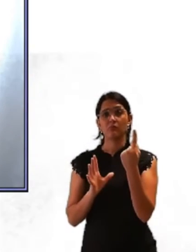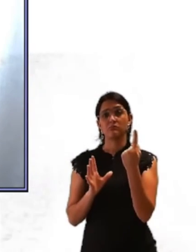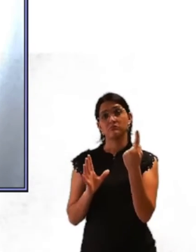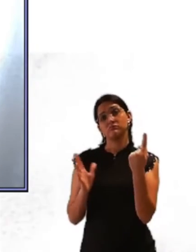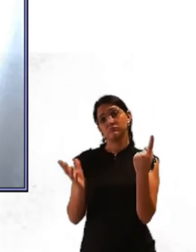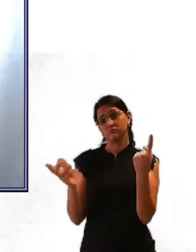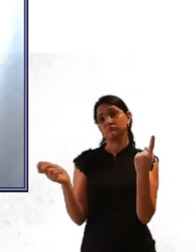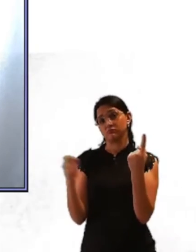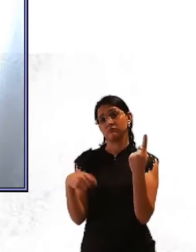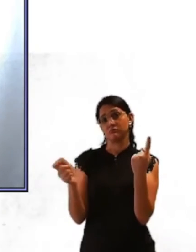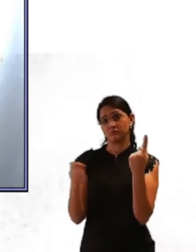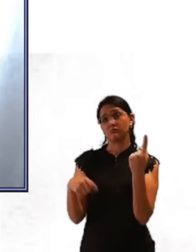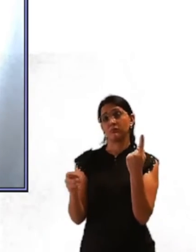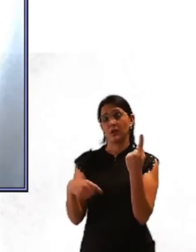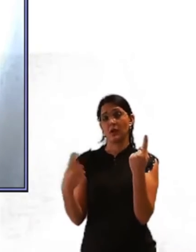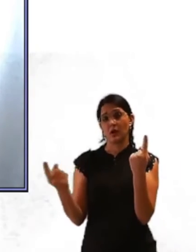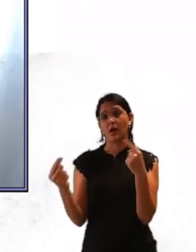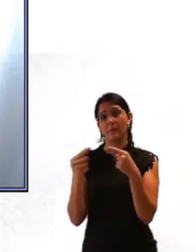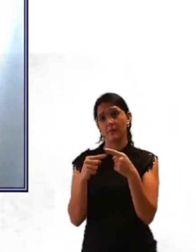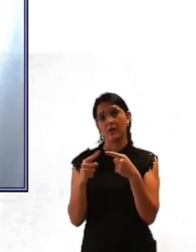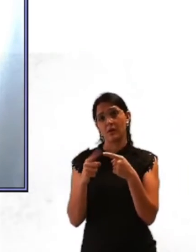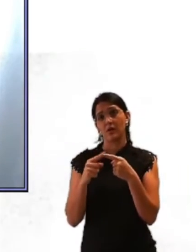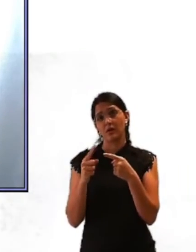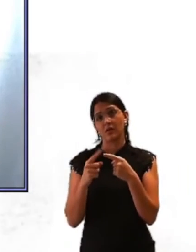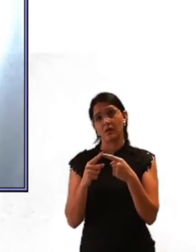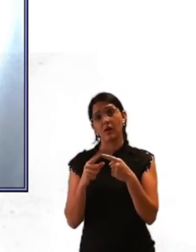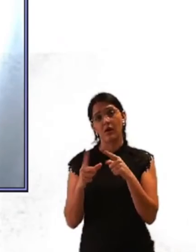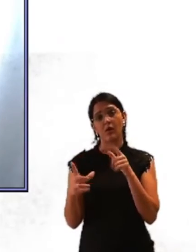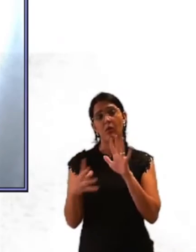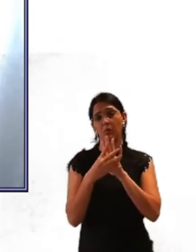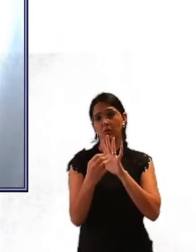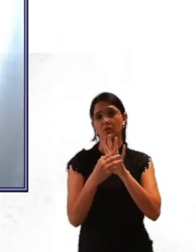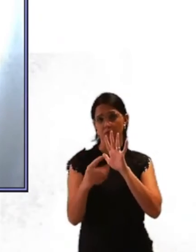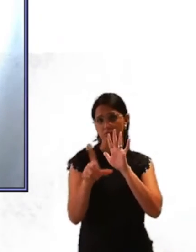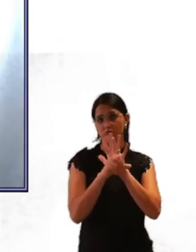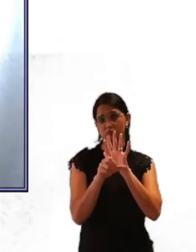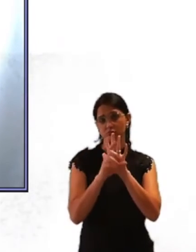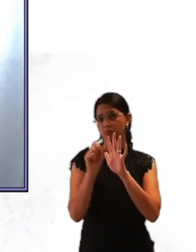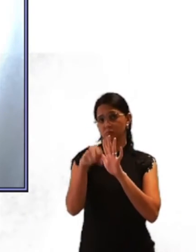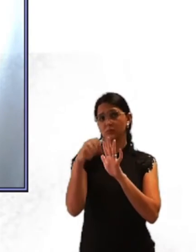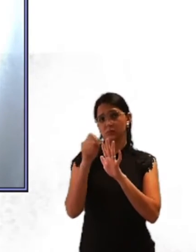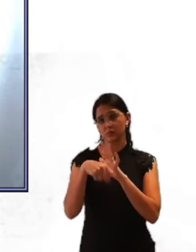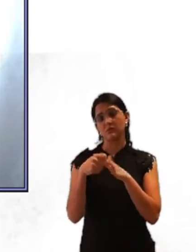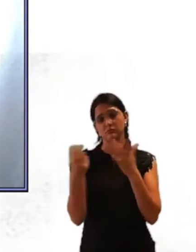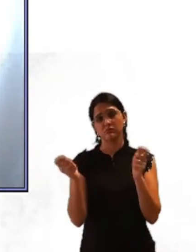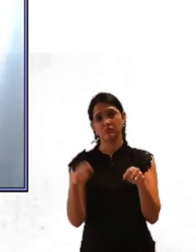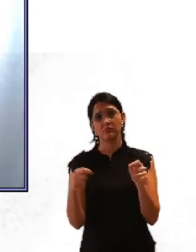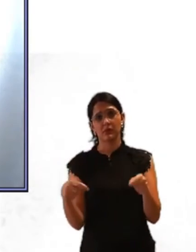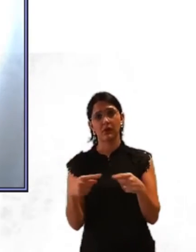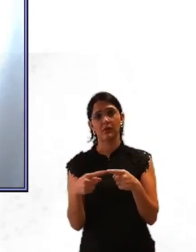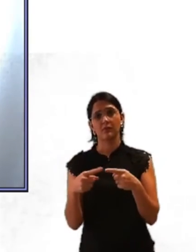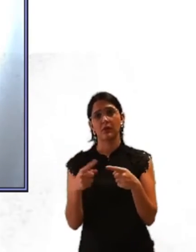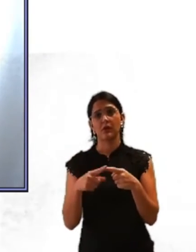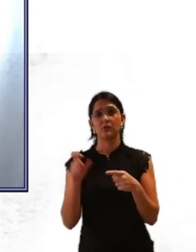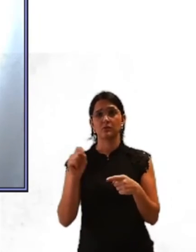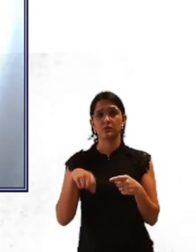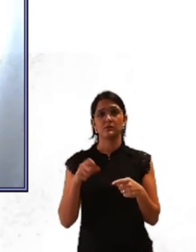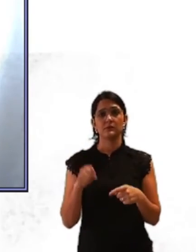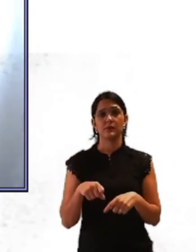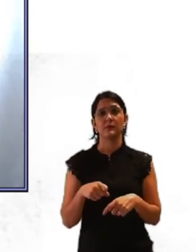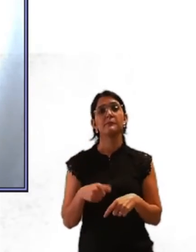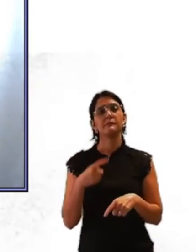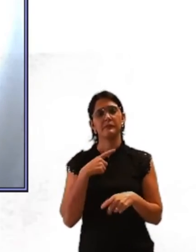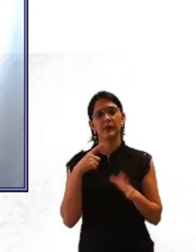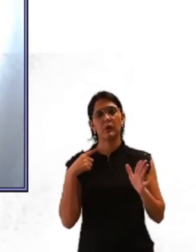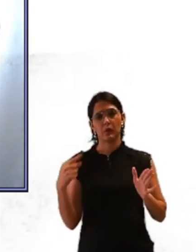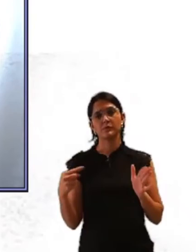possibilidade, sendo no caso de aplicação de um modelo legalista, sim. E aí acaba que tornaria, sem dúvida, mais